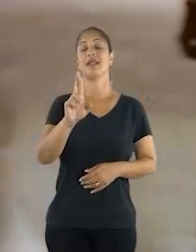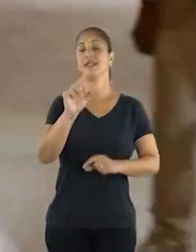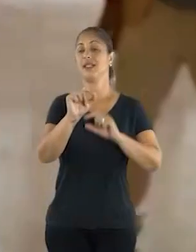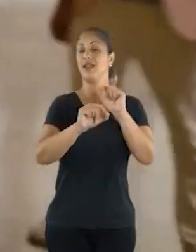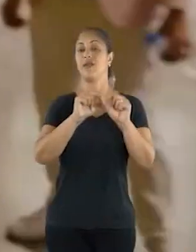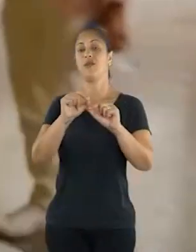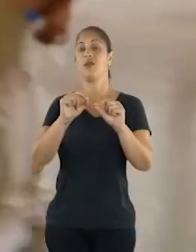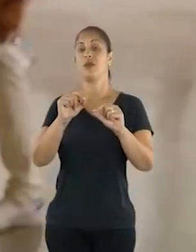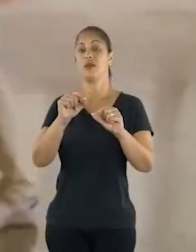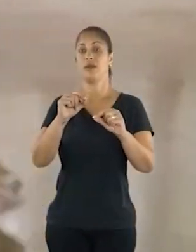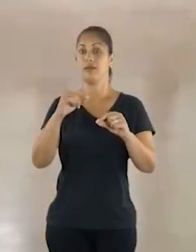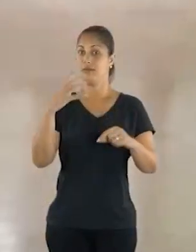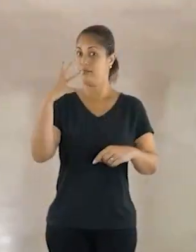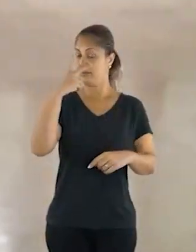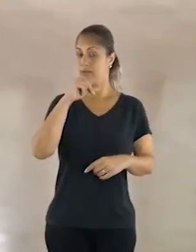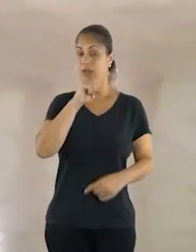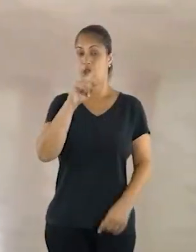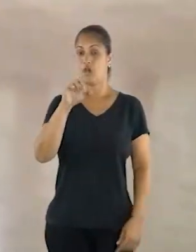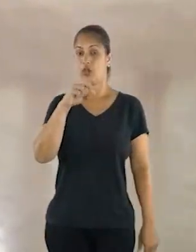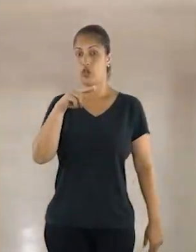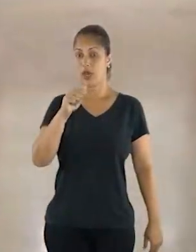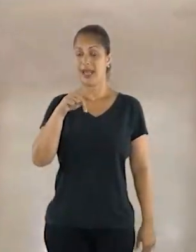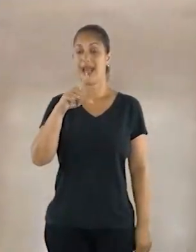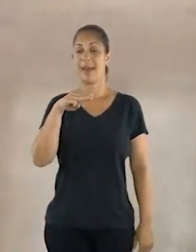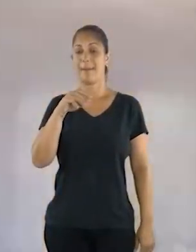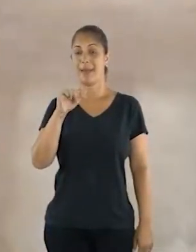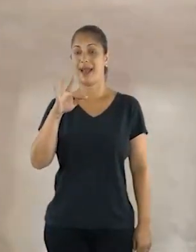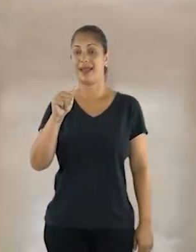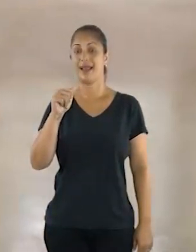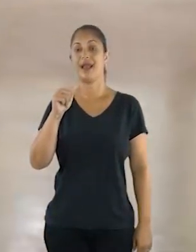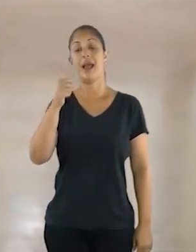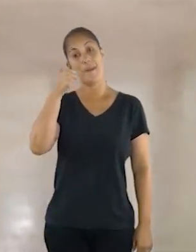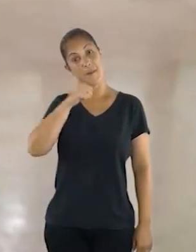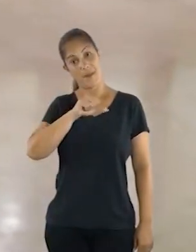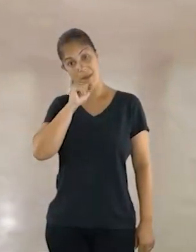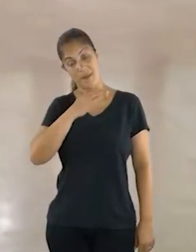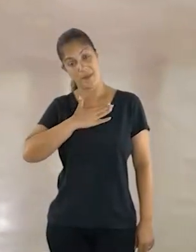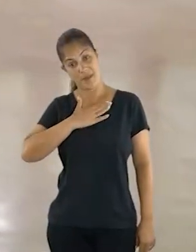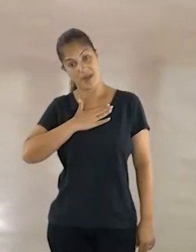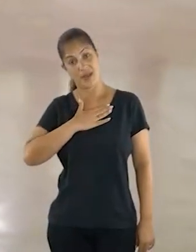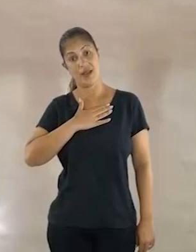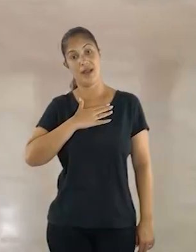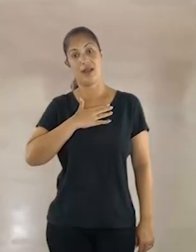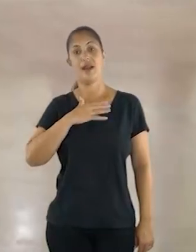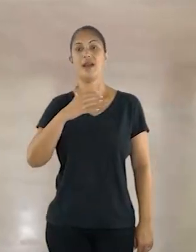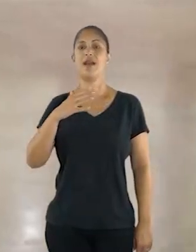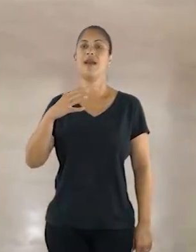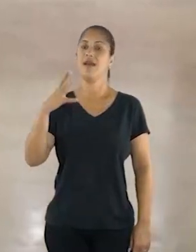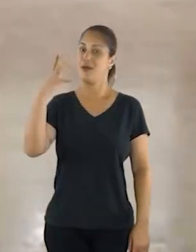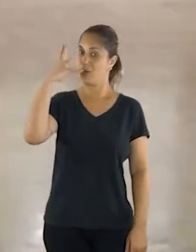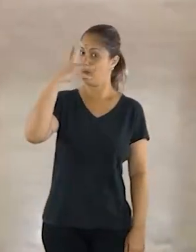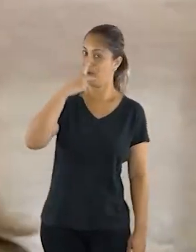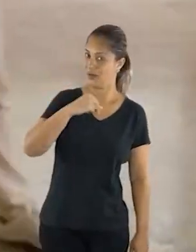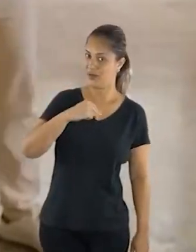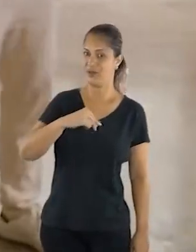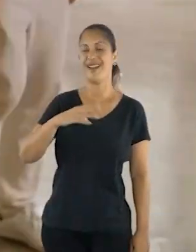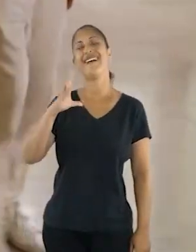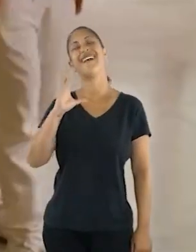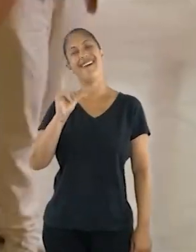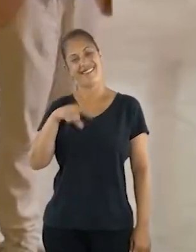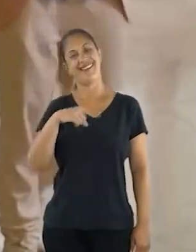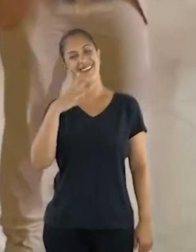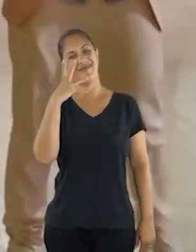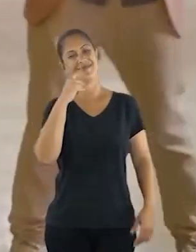grandioso. E a Zona da Mata, na figura de mamãe, o gracioso. Ah, que